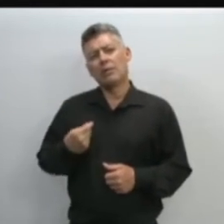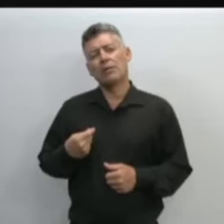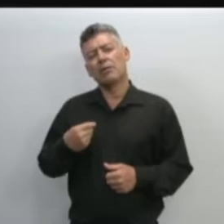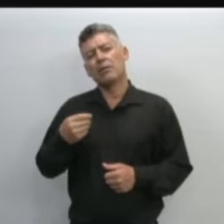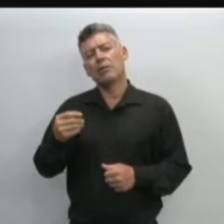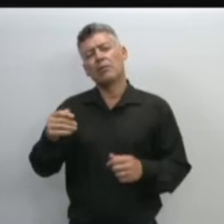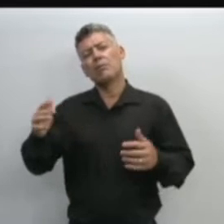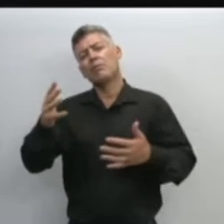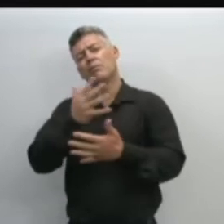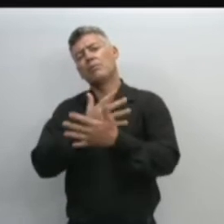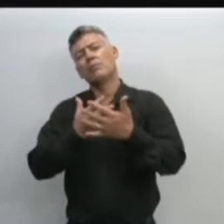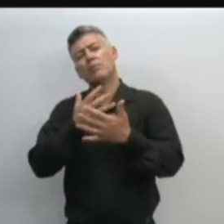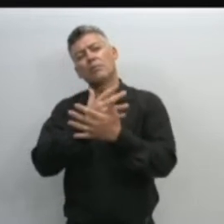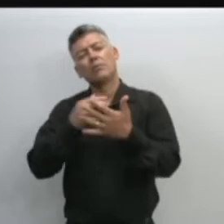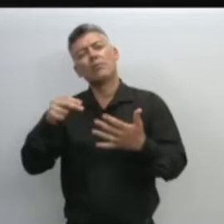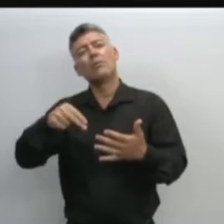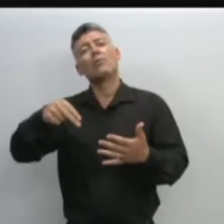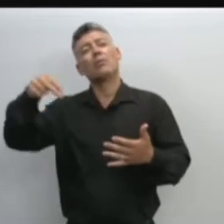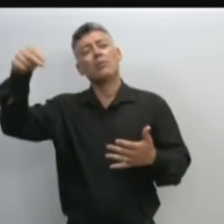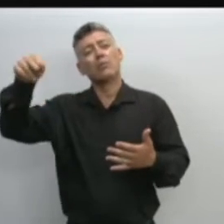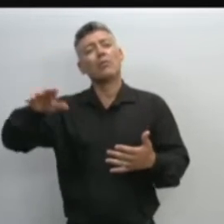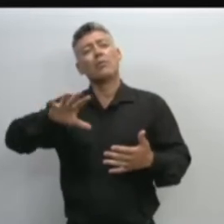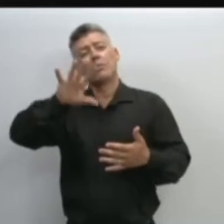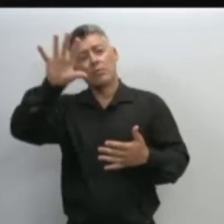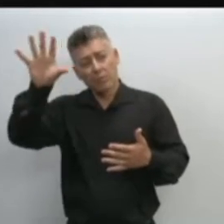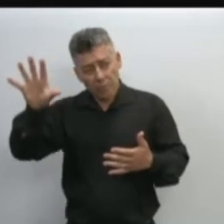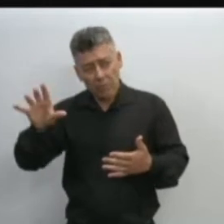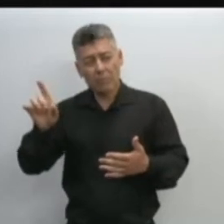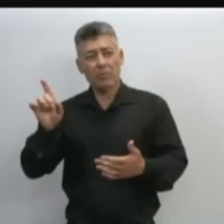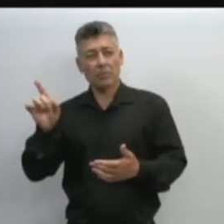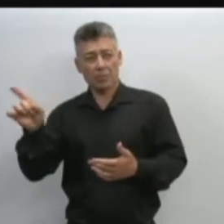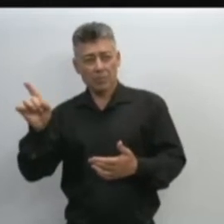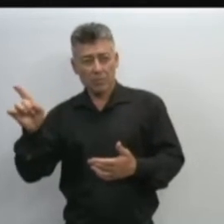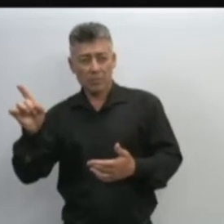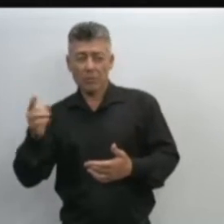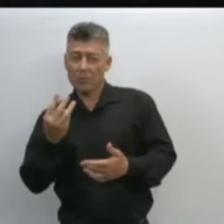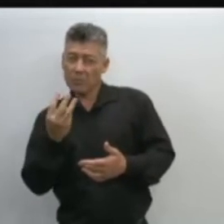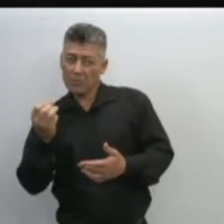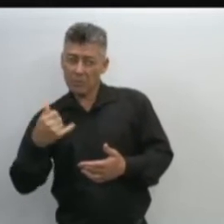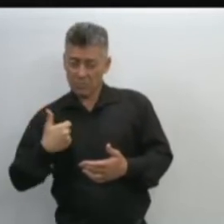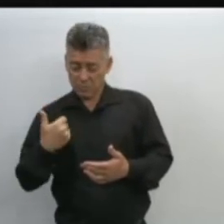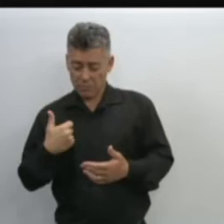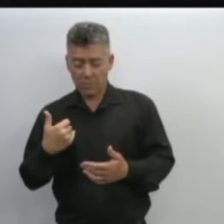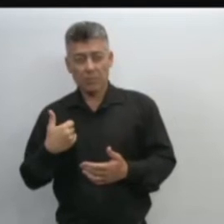da música nordestina, que foi tão discriminada há uns 30 anos atrás.